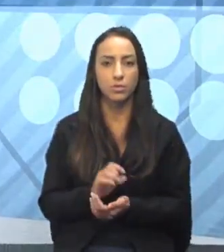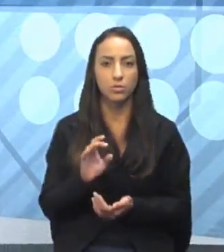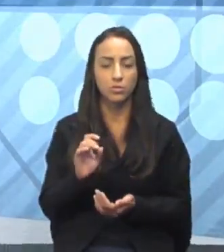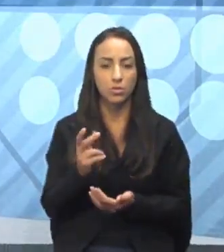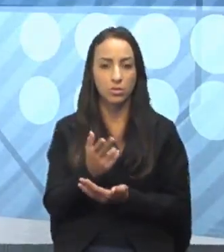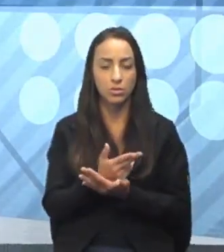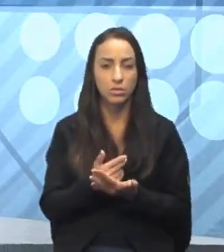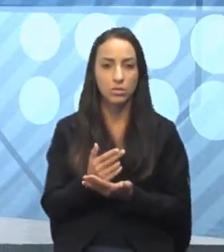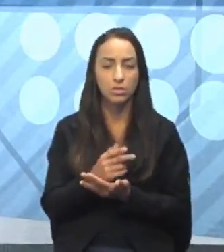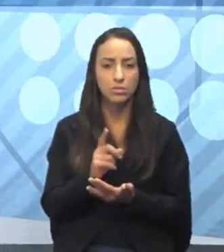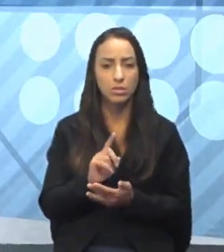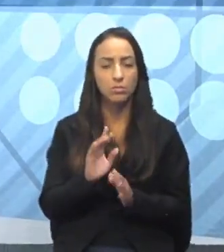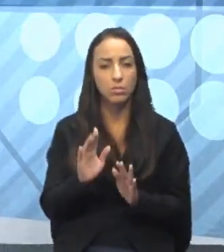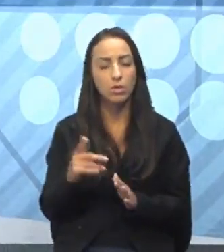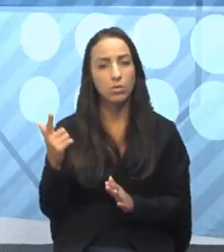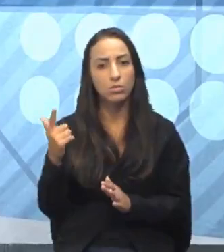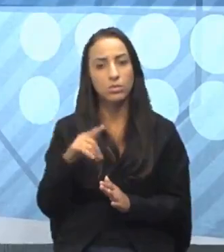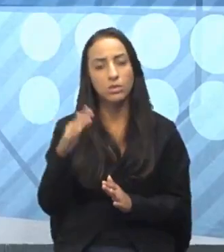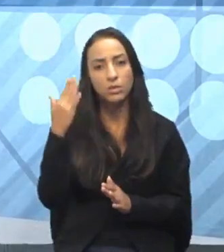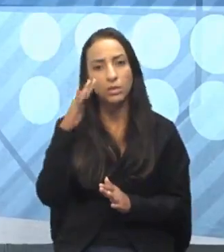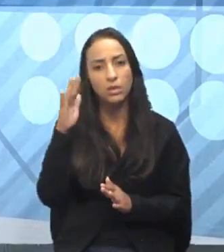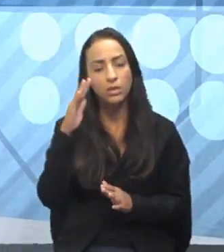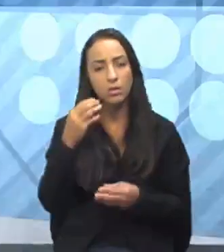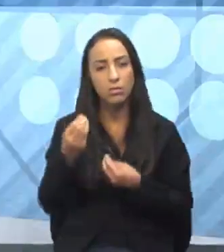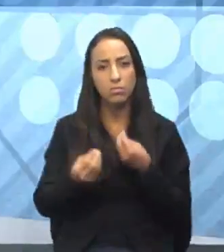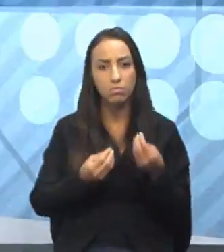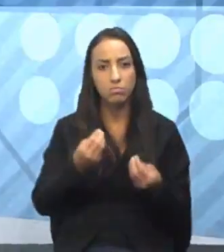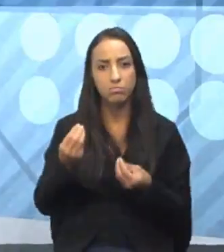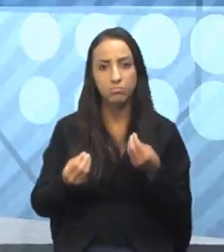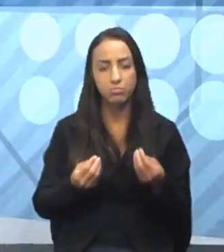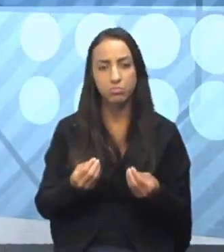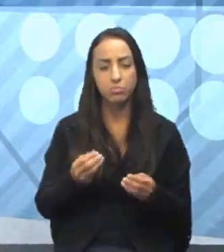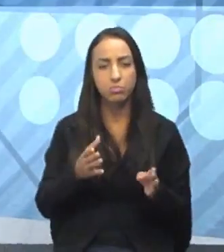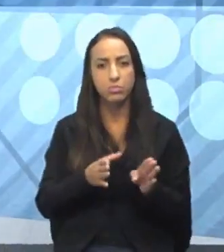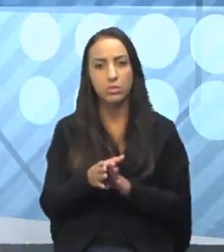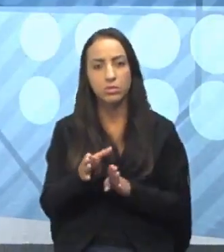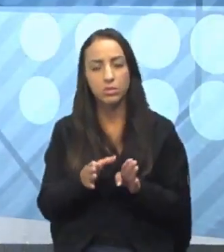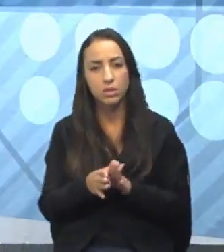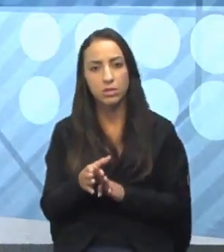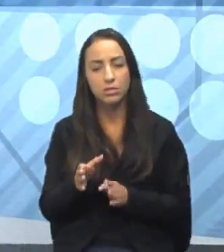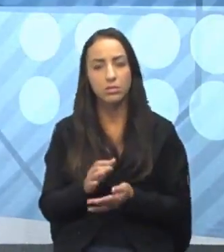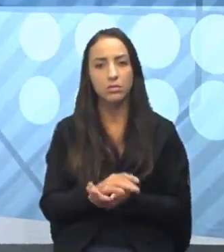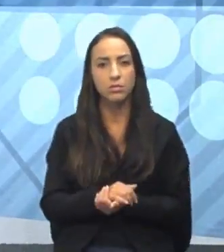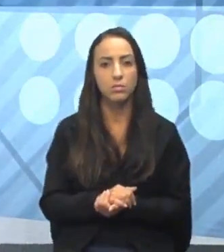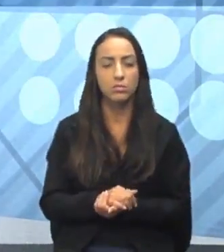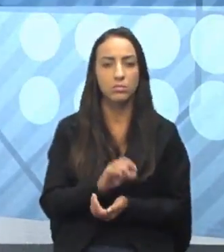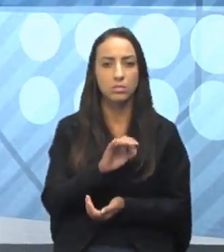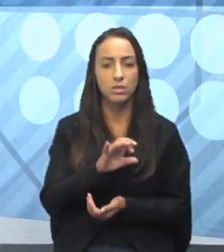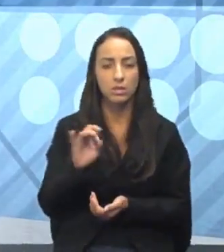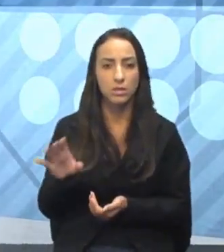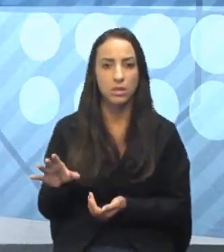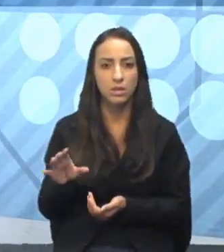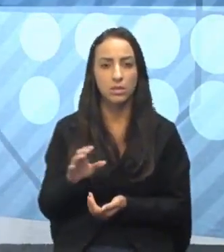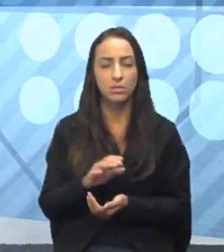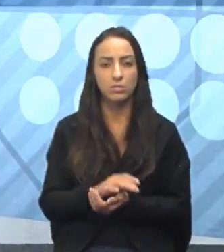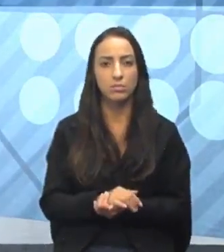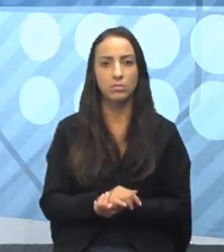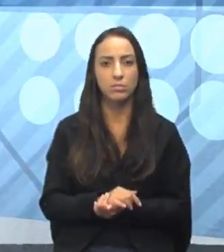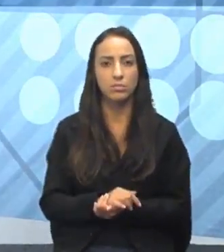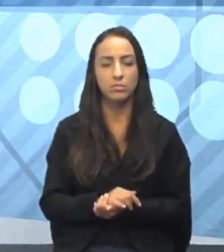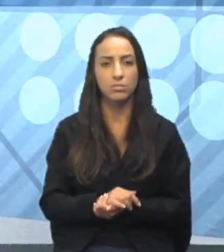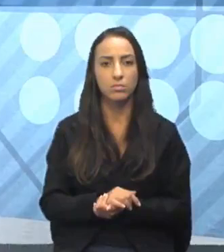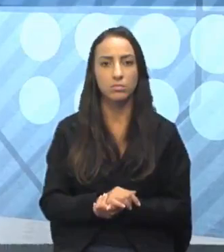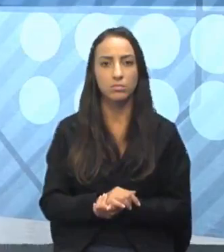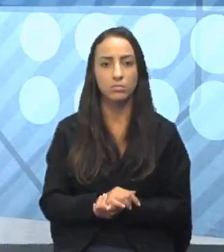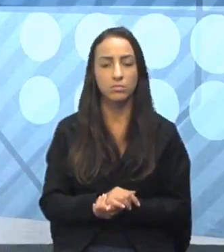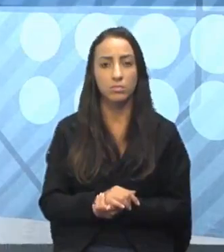e entender de fato quais são as indicações para cada uma desses posicionamentos.